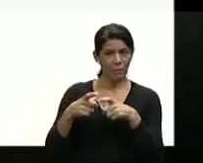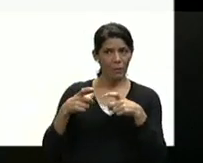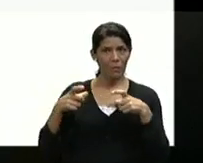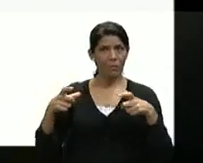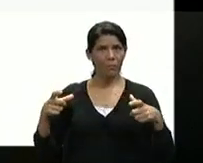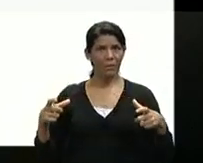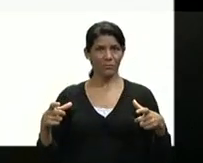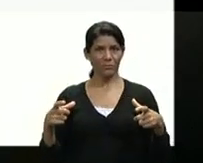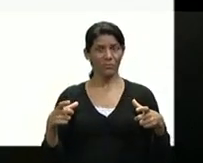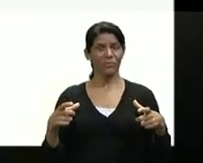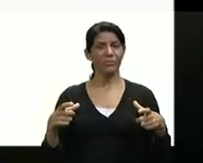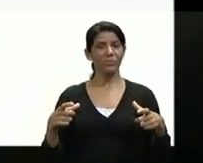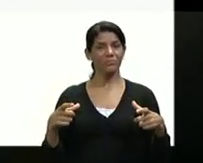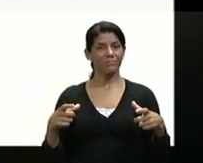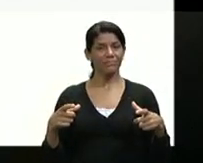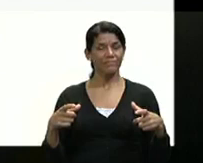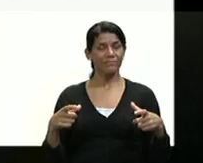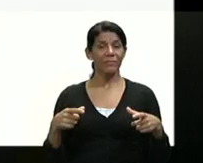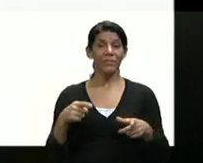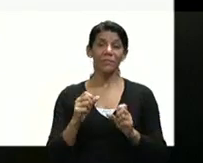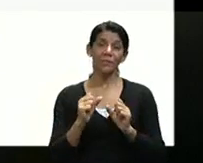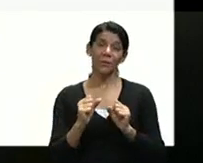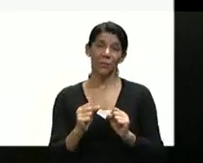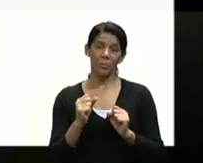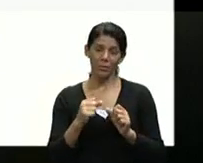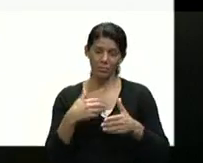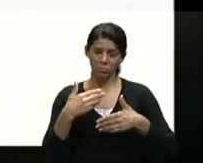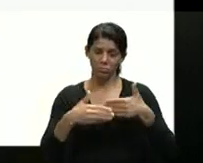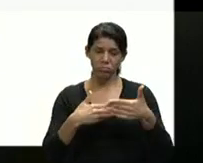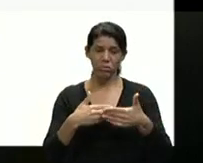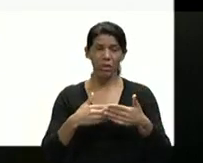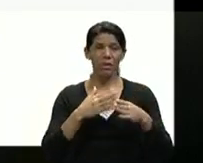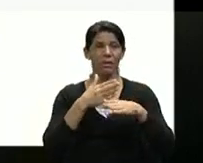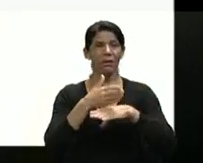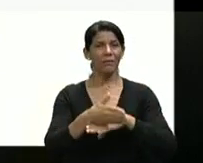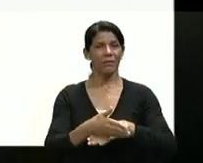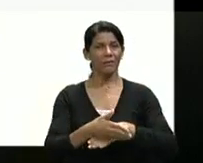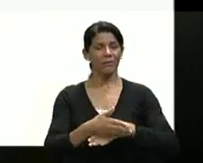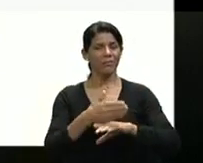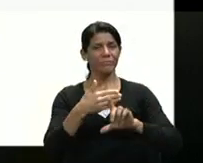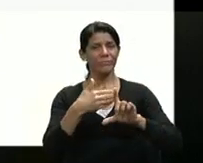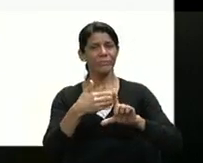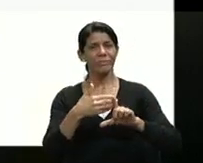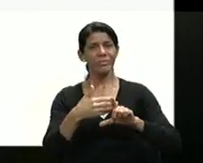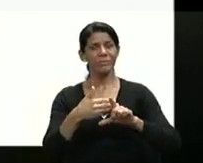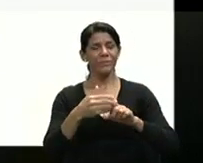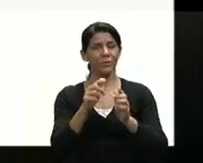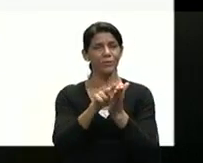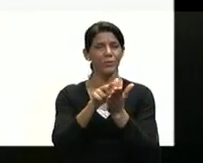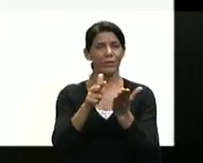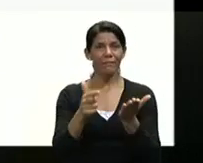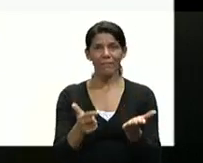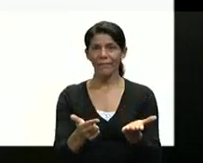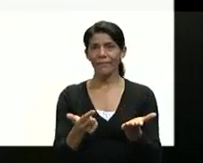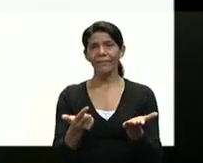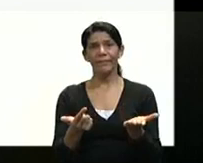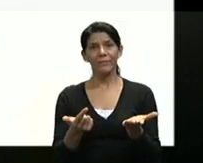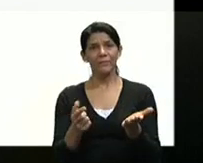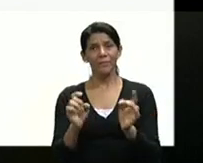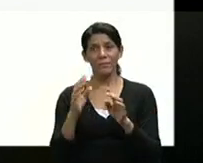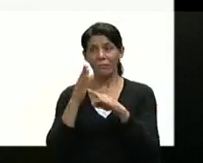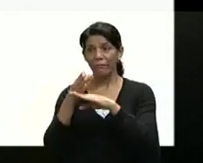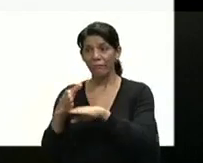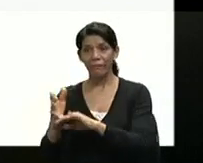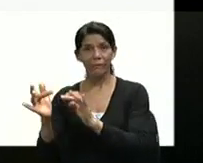da prevalência, né? Isso pode ser acompanhado através de telejornais, não há necessidade da gente verificar apenas, né,